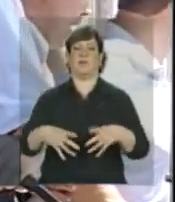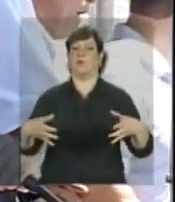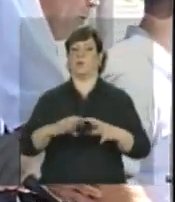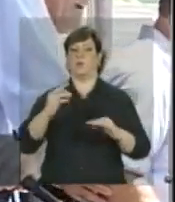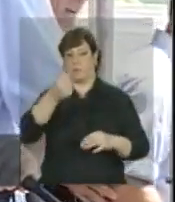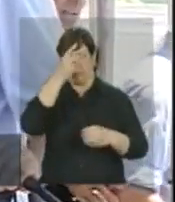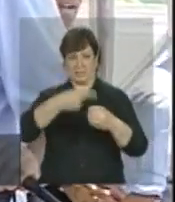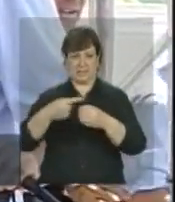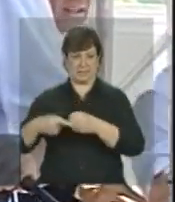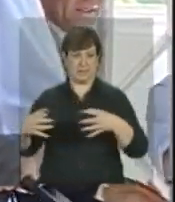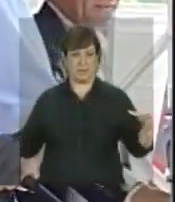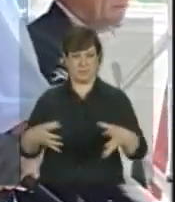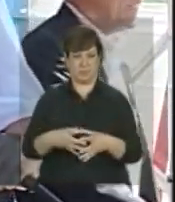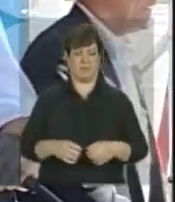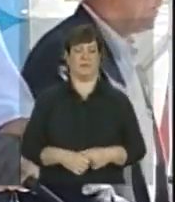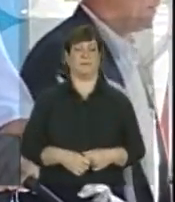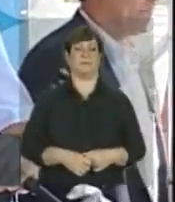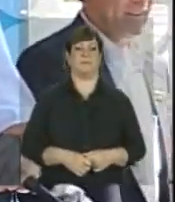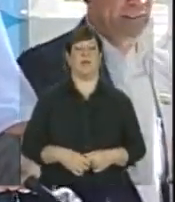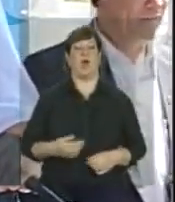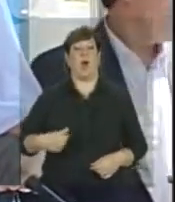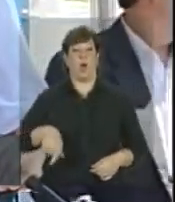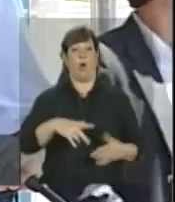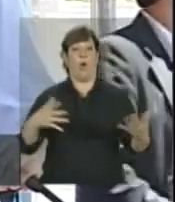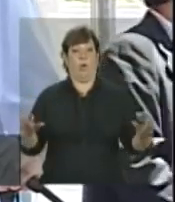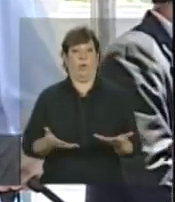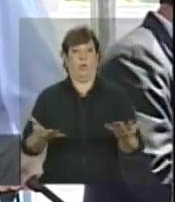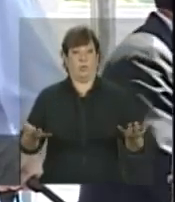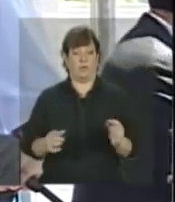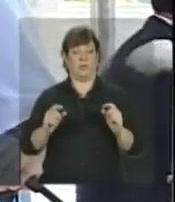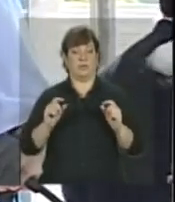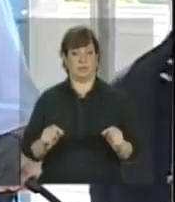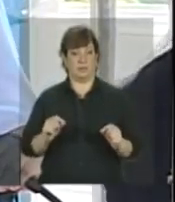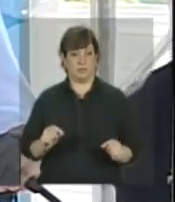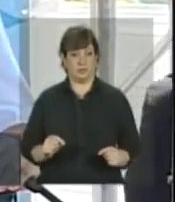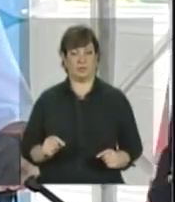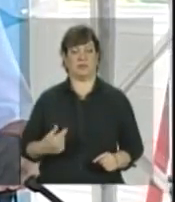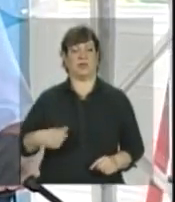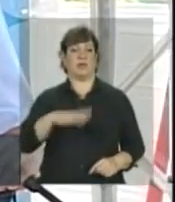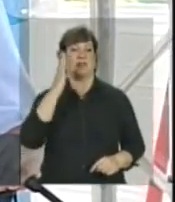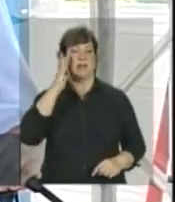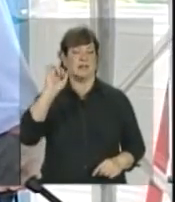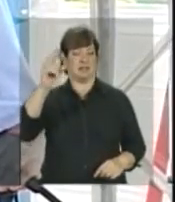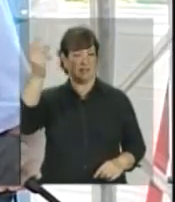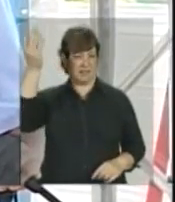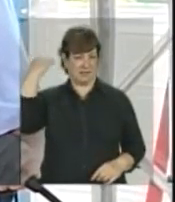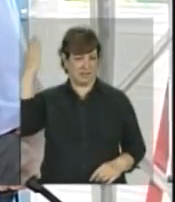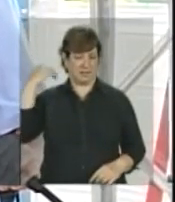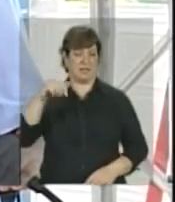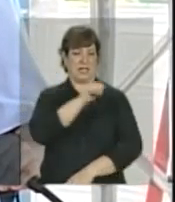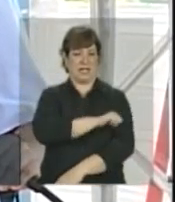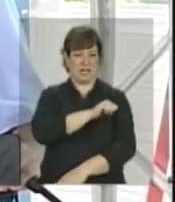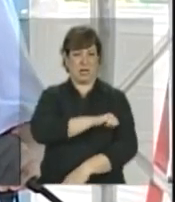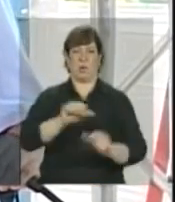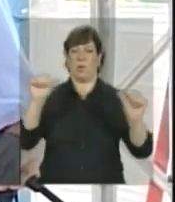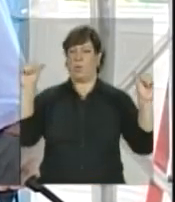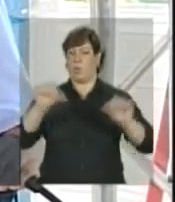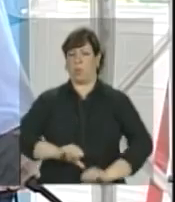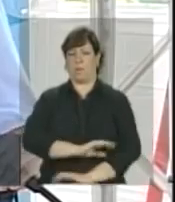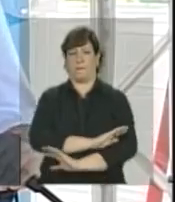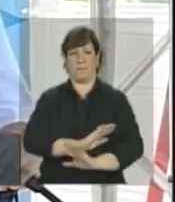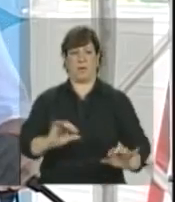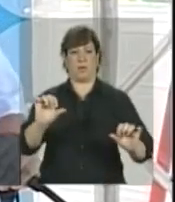só deixamos para trás a marca de que o Rio de Janeiro era a pior capital da República em cobertura de atenção primária,